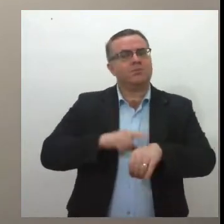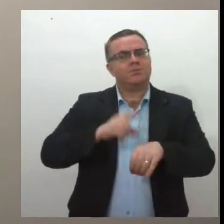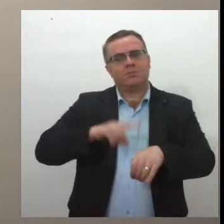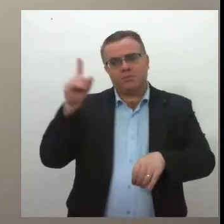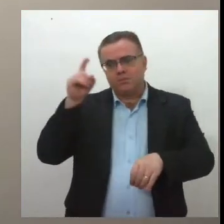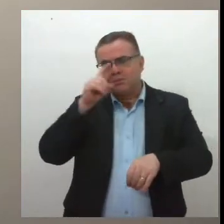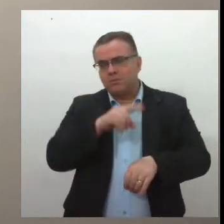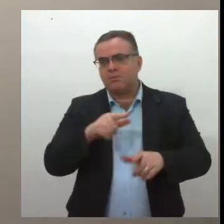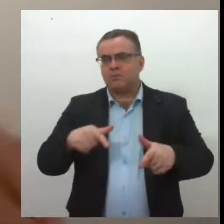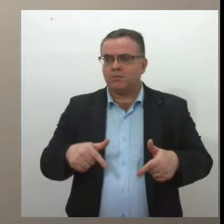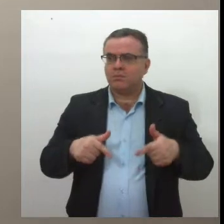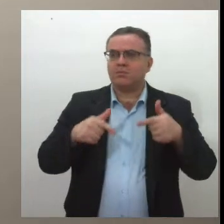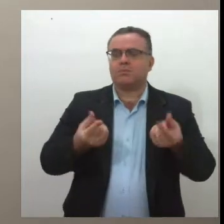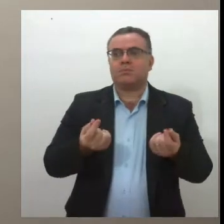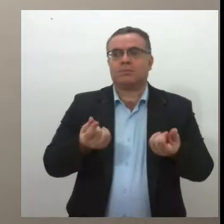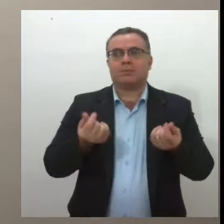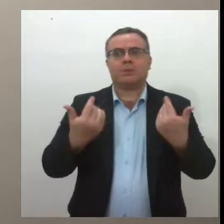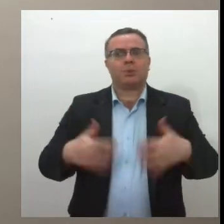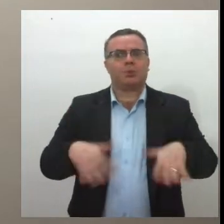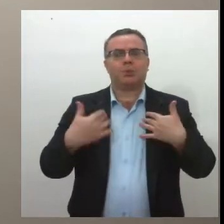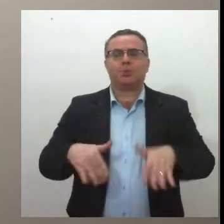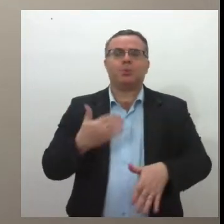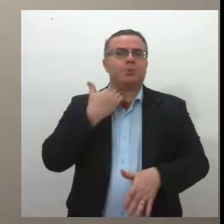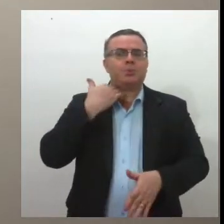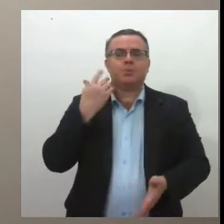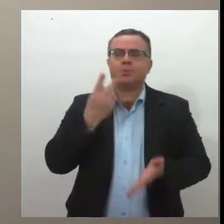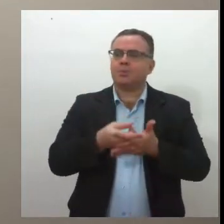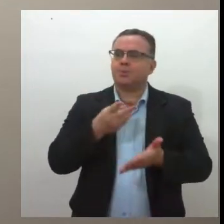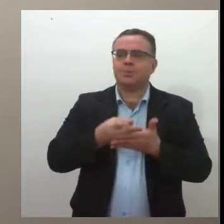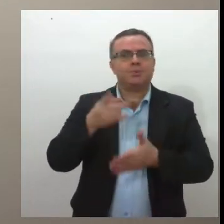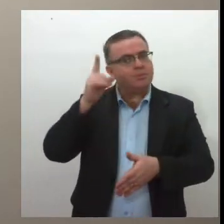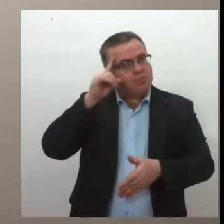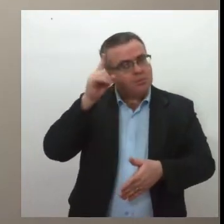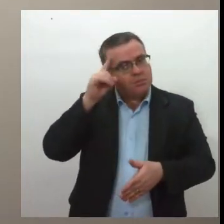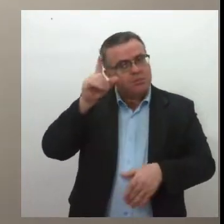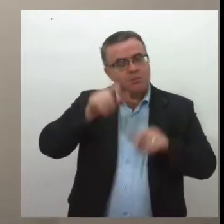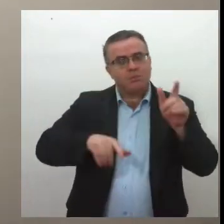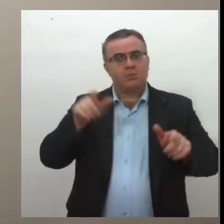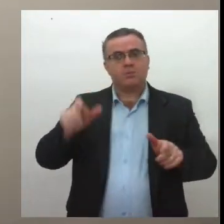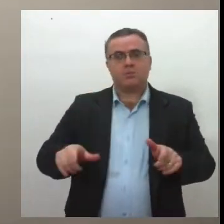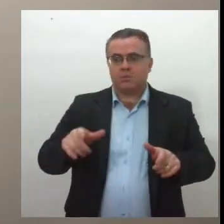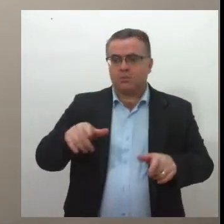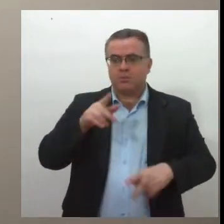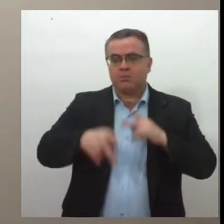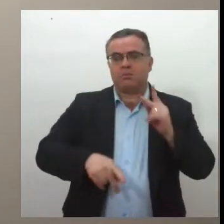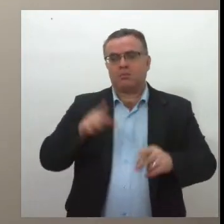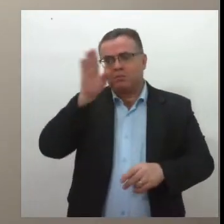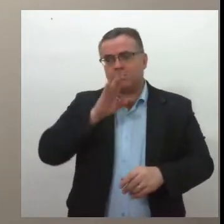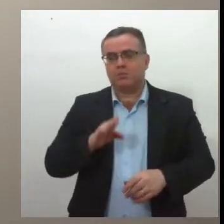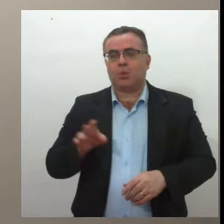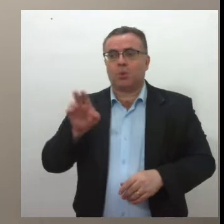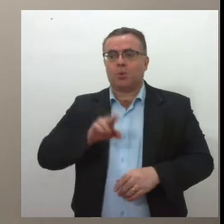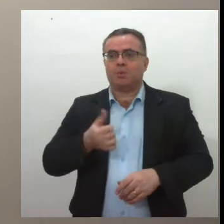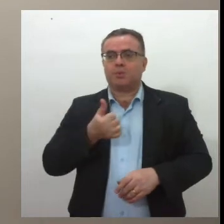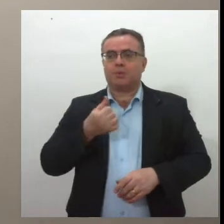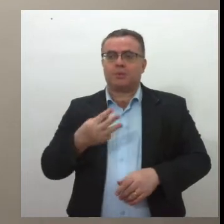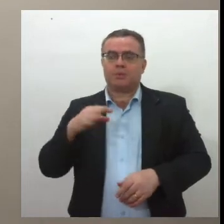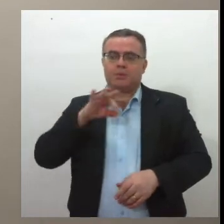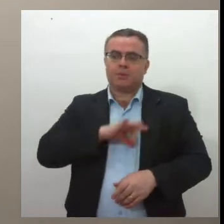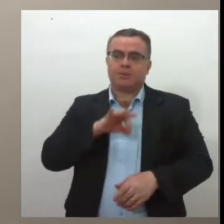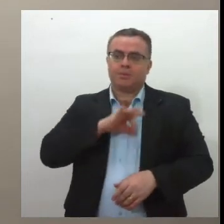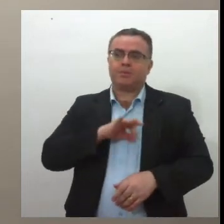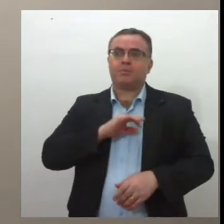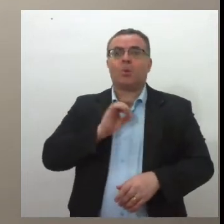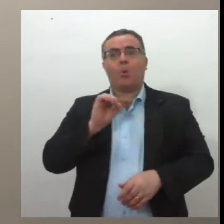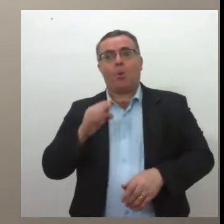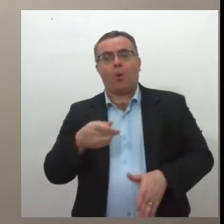preços subindo todos os dias, e o brasileiro se encontra numa situação de ou usa o 13º ou pega mais um financiamento e rola essa